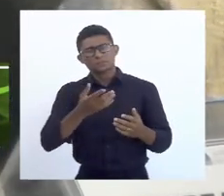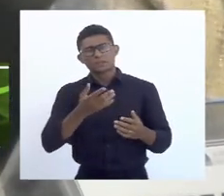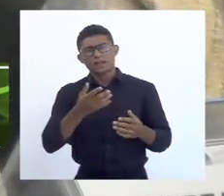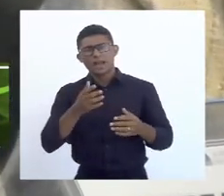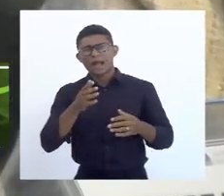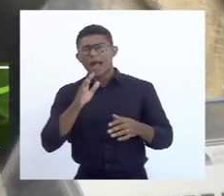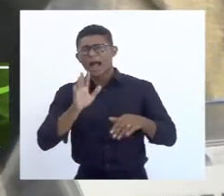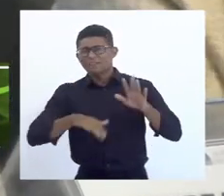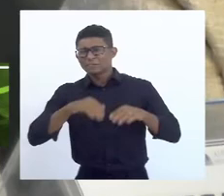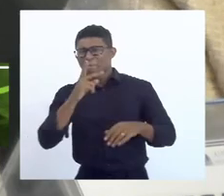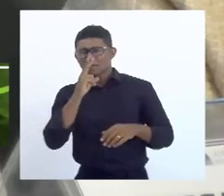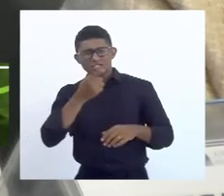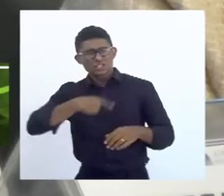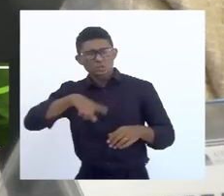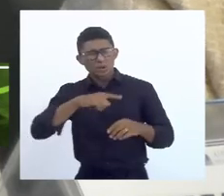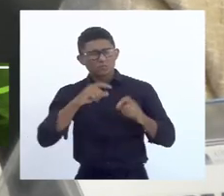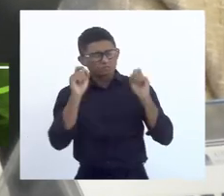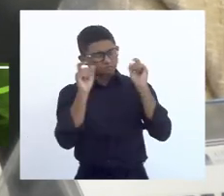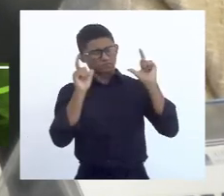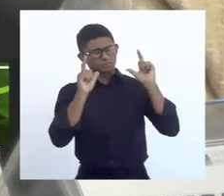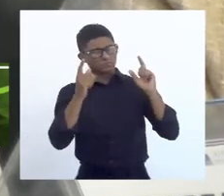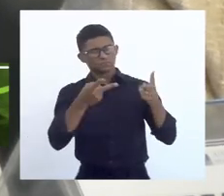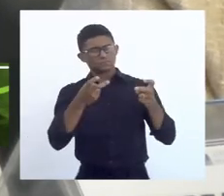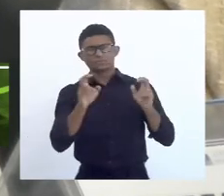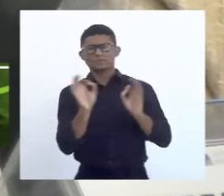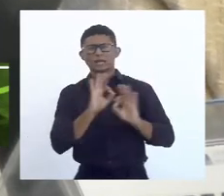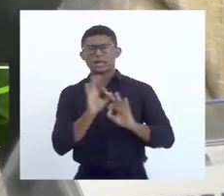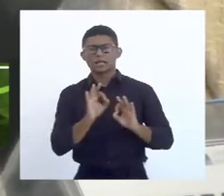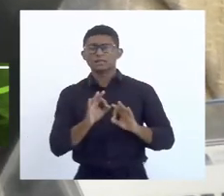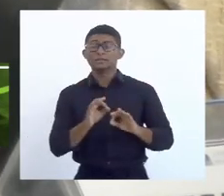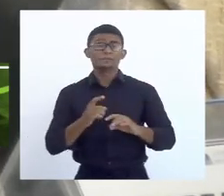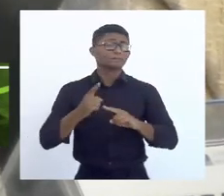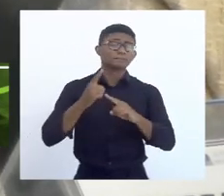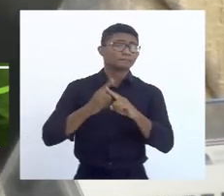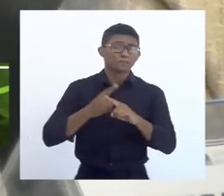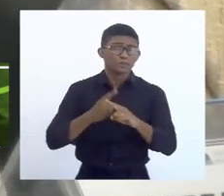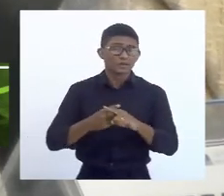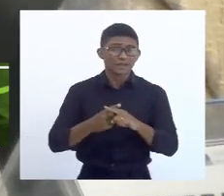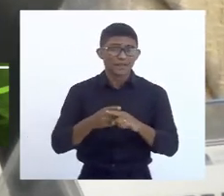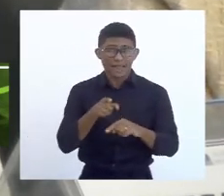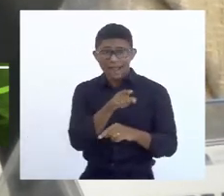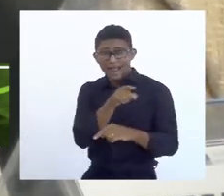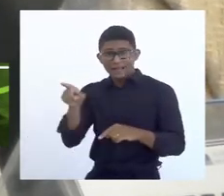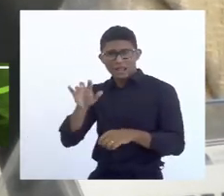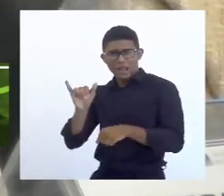deixando de observar como as técnicas vinham se aprimorando.